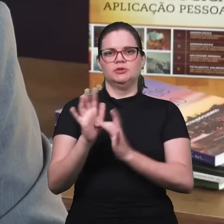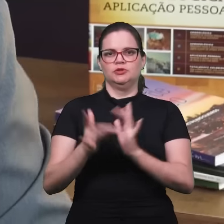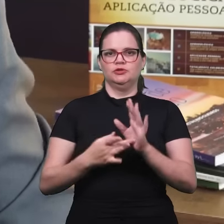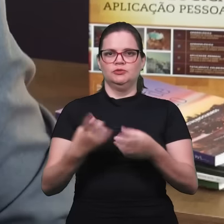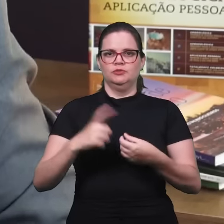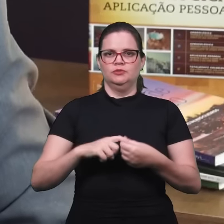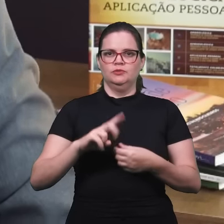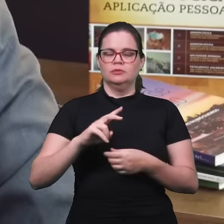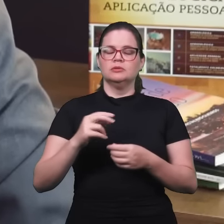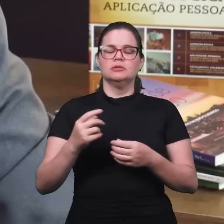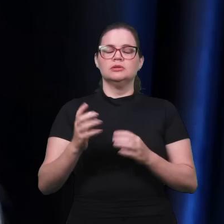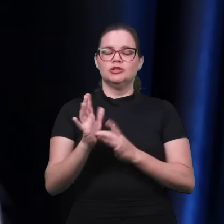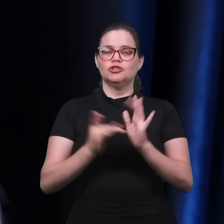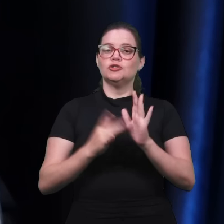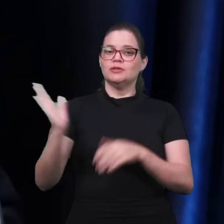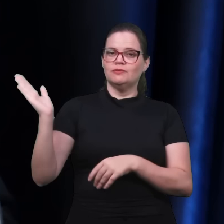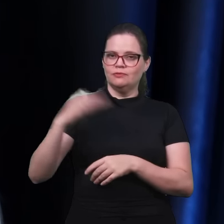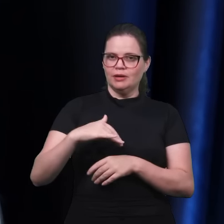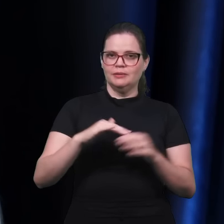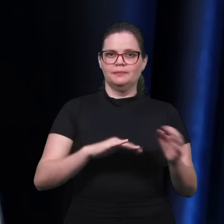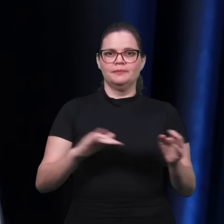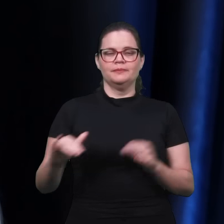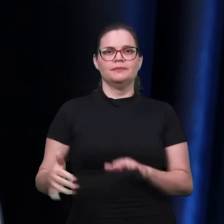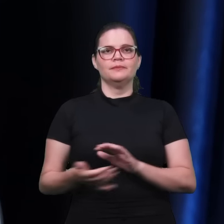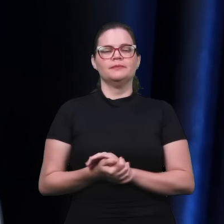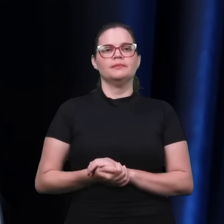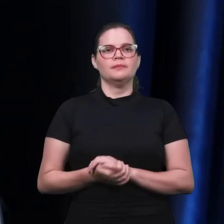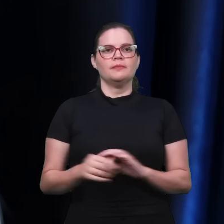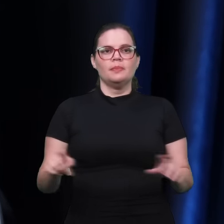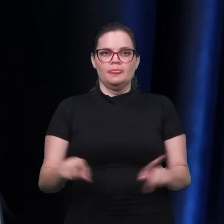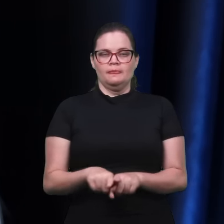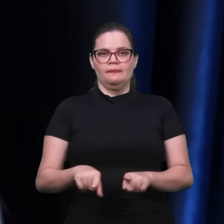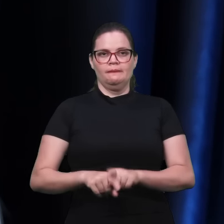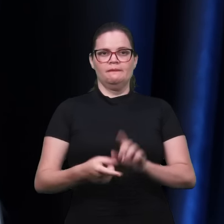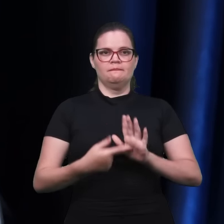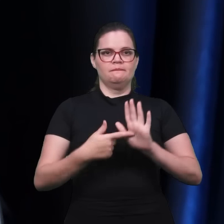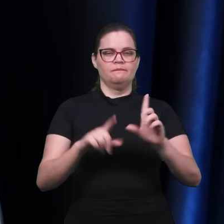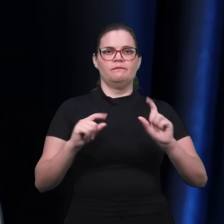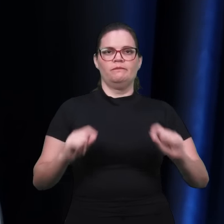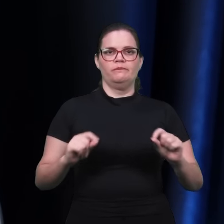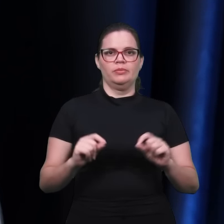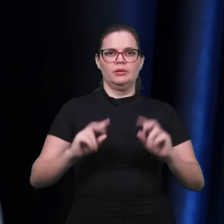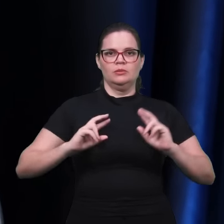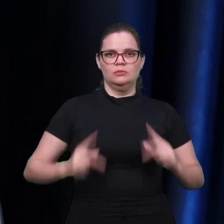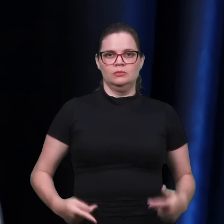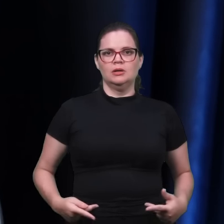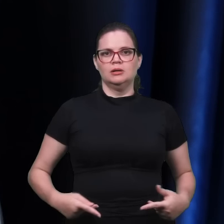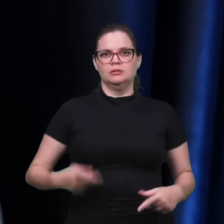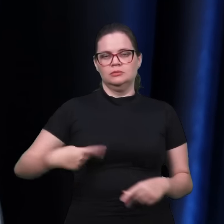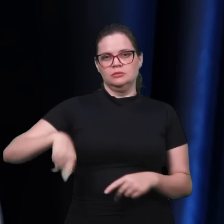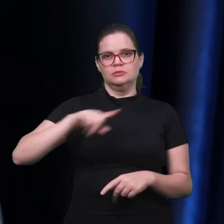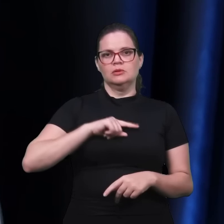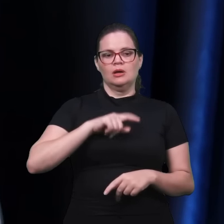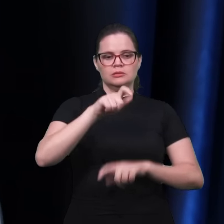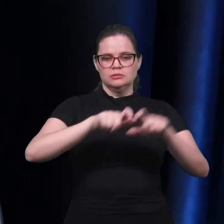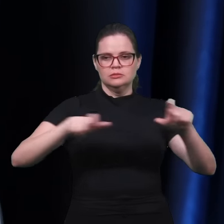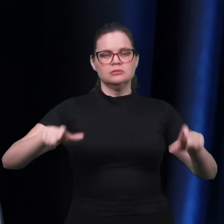Sim. E mostrando também, pastor Alex, que a humanidade de todos